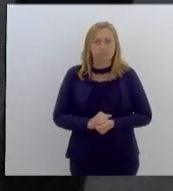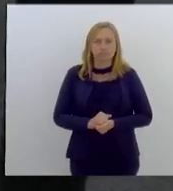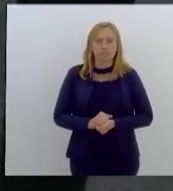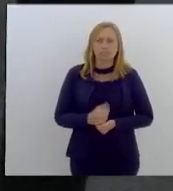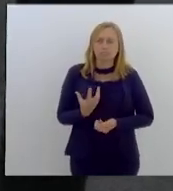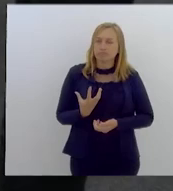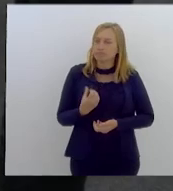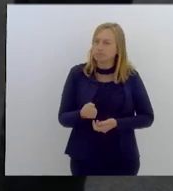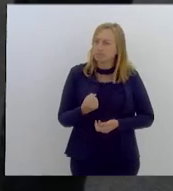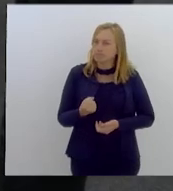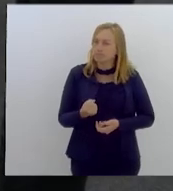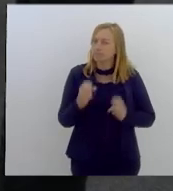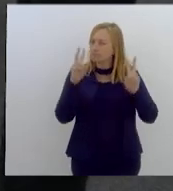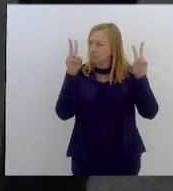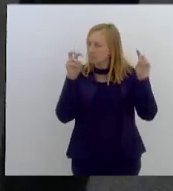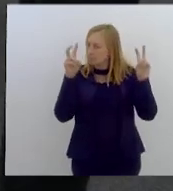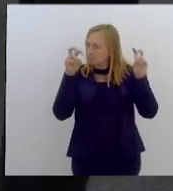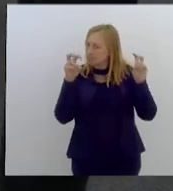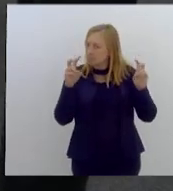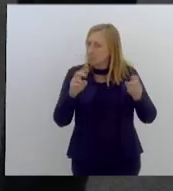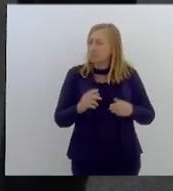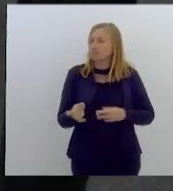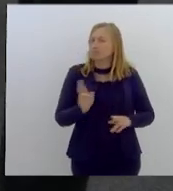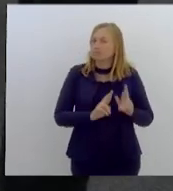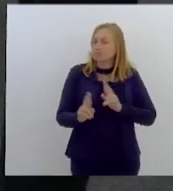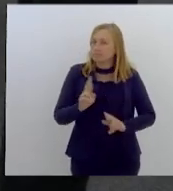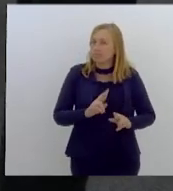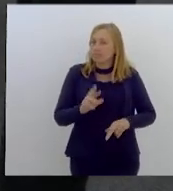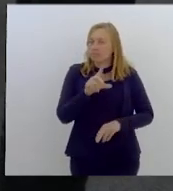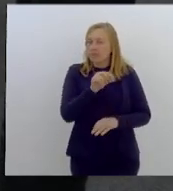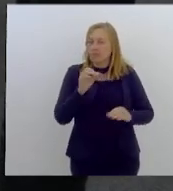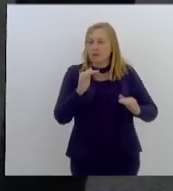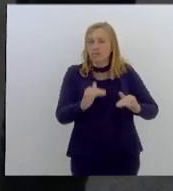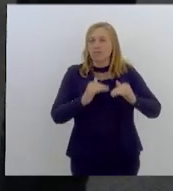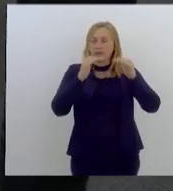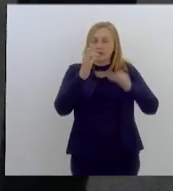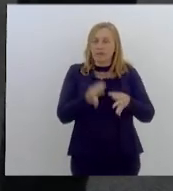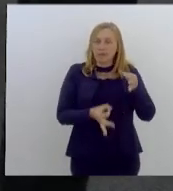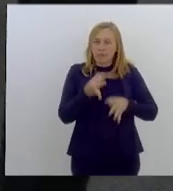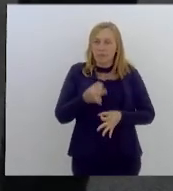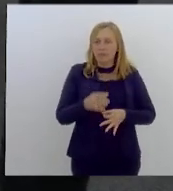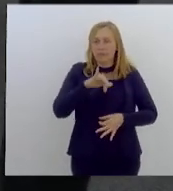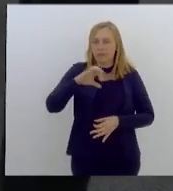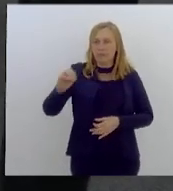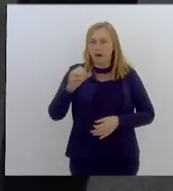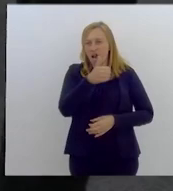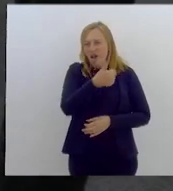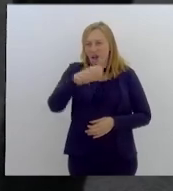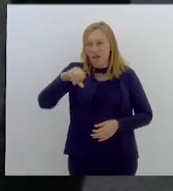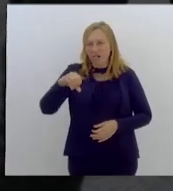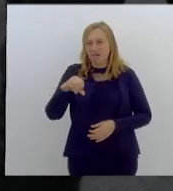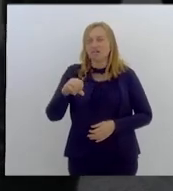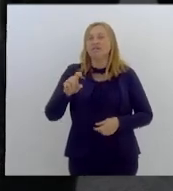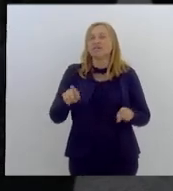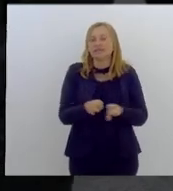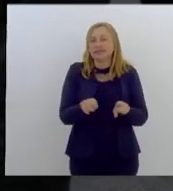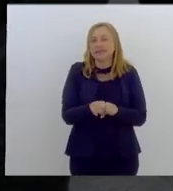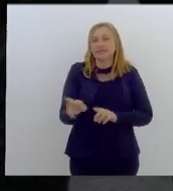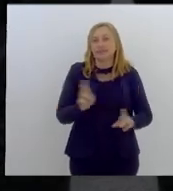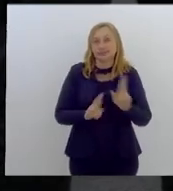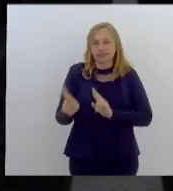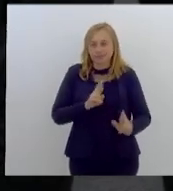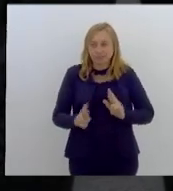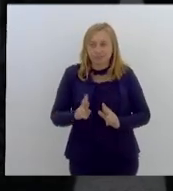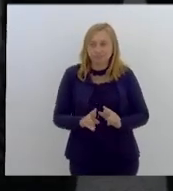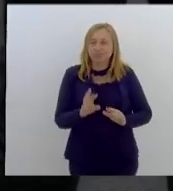adotou sobre essa matéria, tanto em relação à decisão do Supremo de maio de 2019, quanto em relação à promulgação